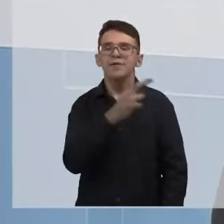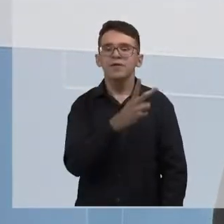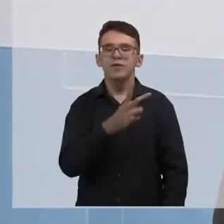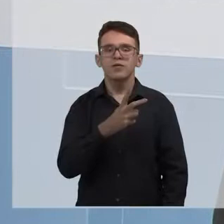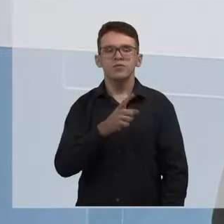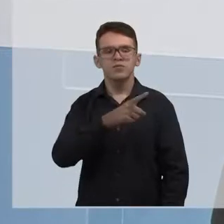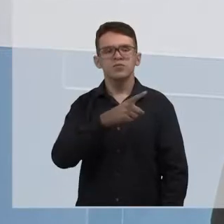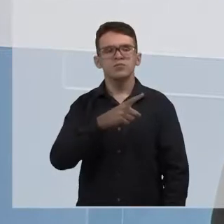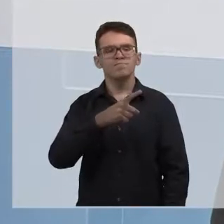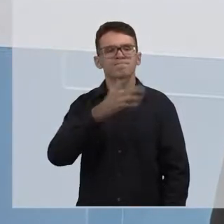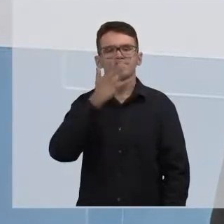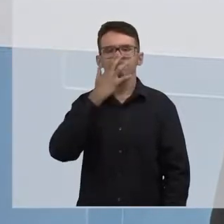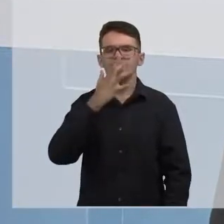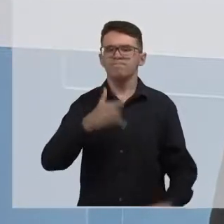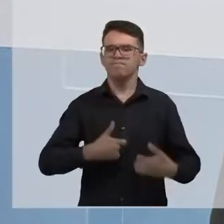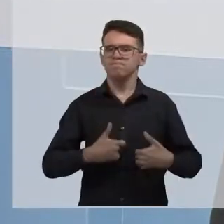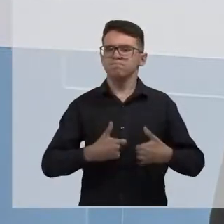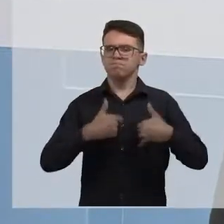era muito arrogante.